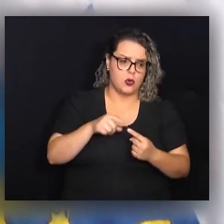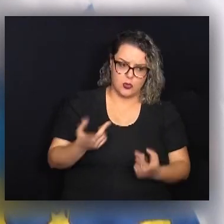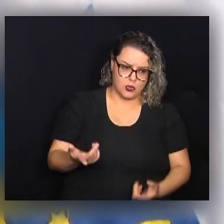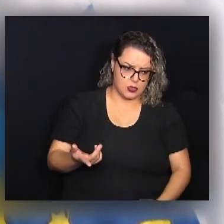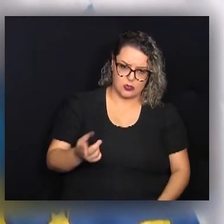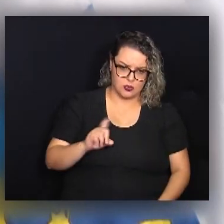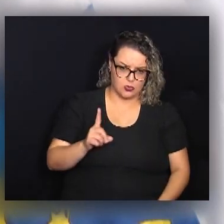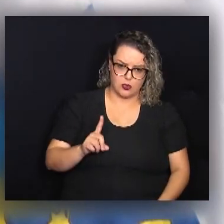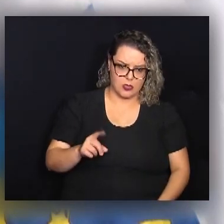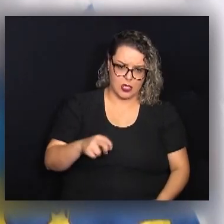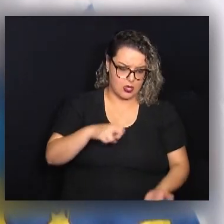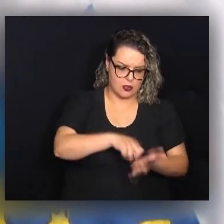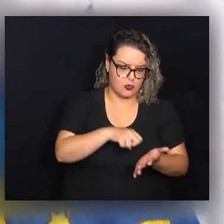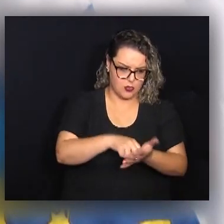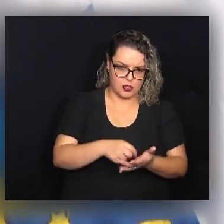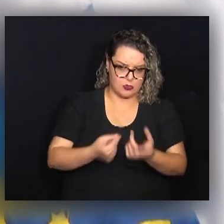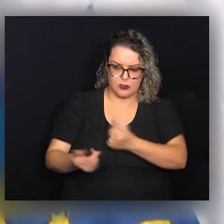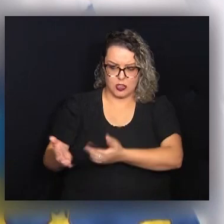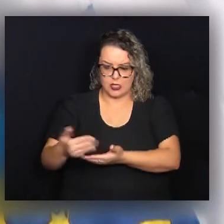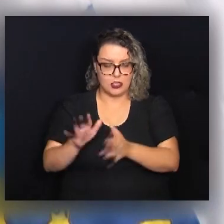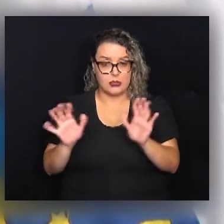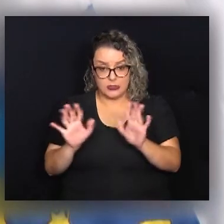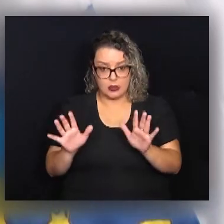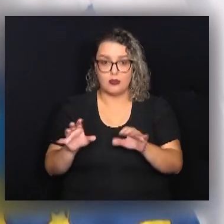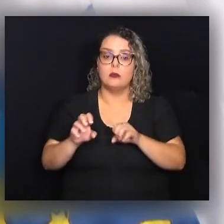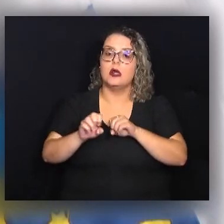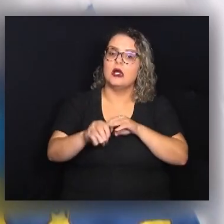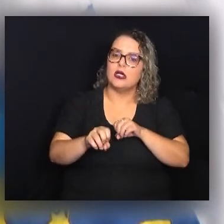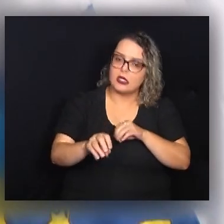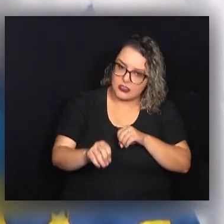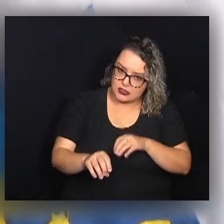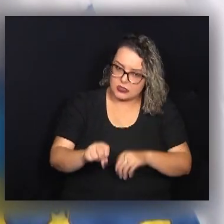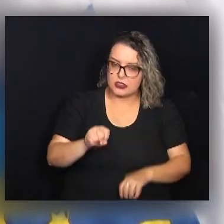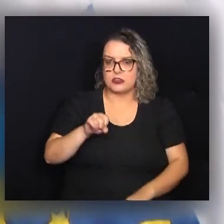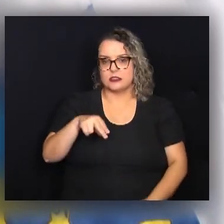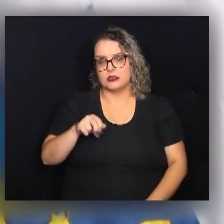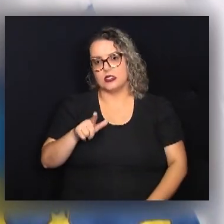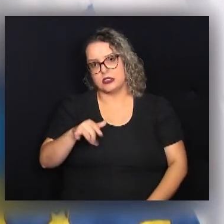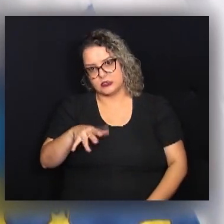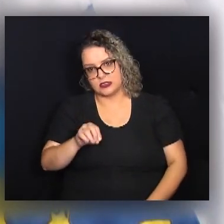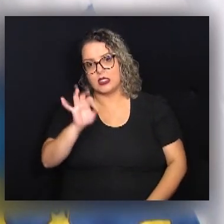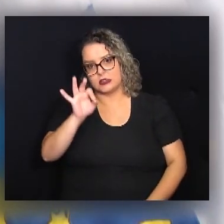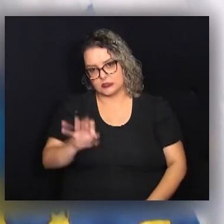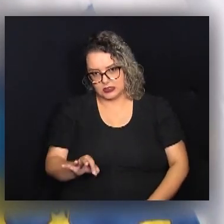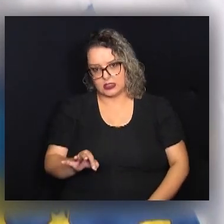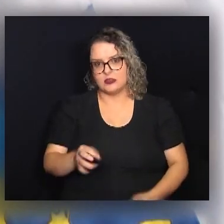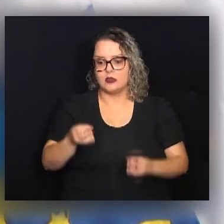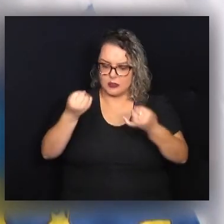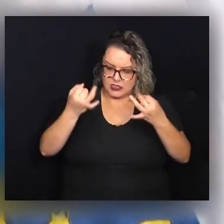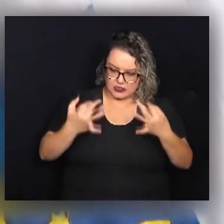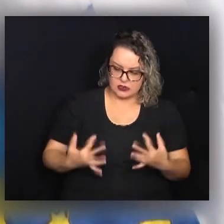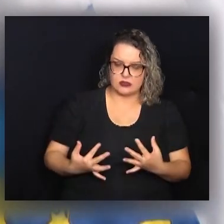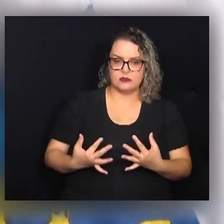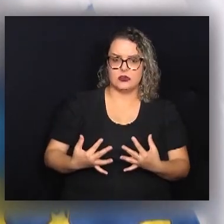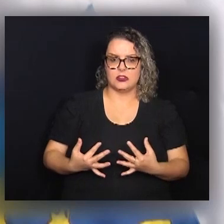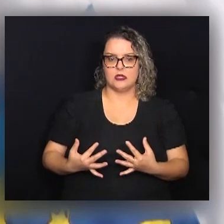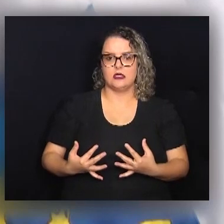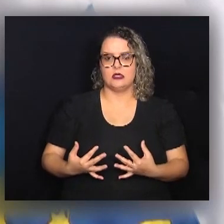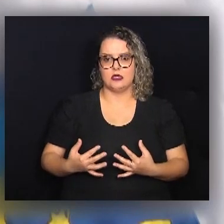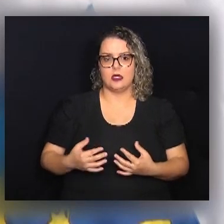em educação de trânsito. De acordo com Marta, foram mais de 172 mil penalidades